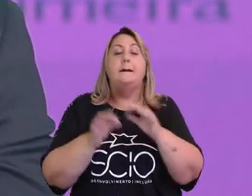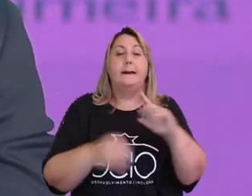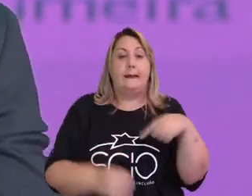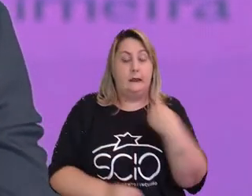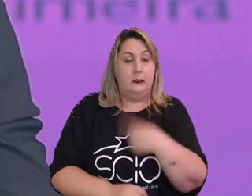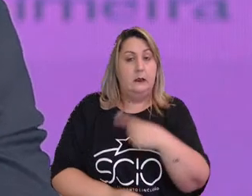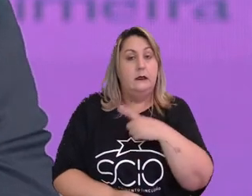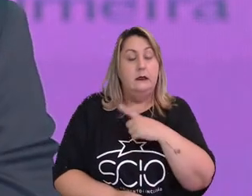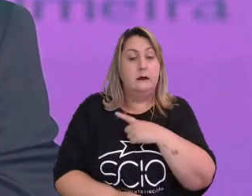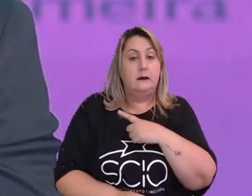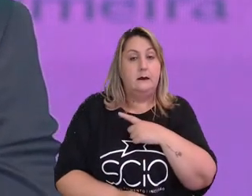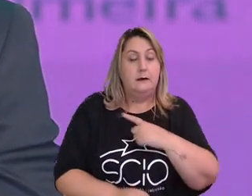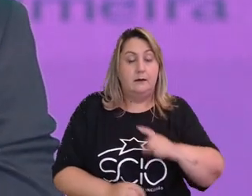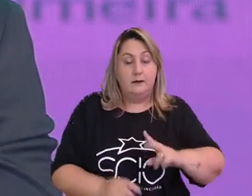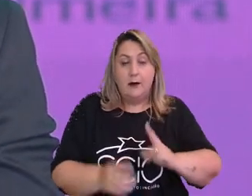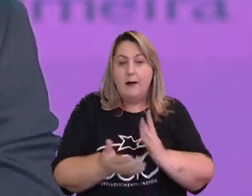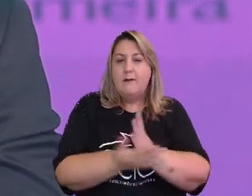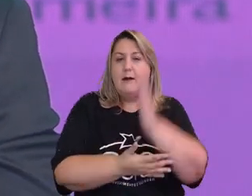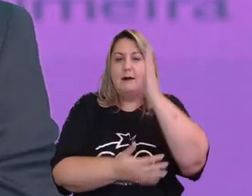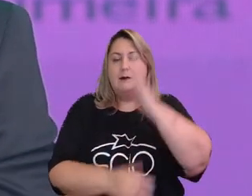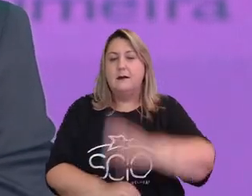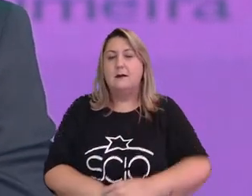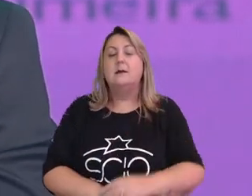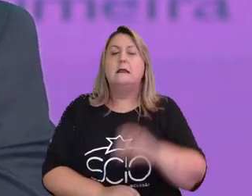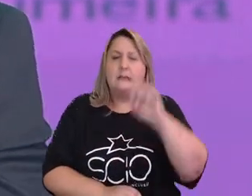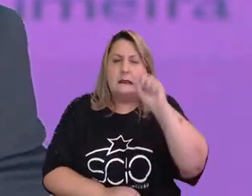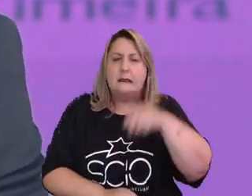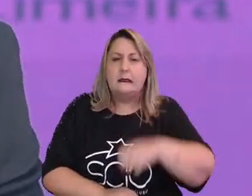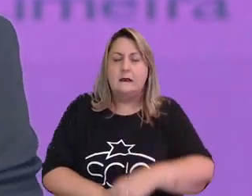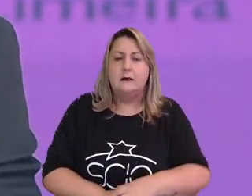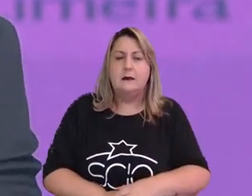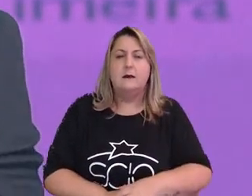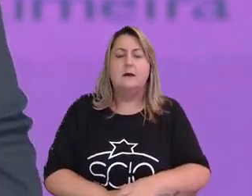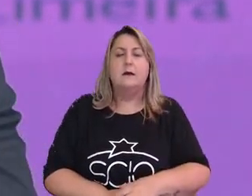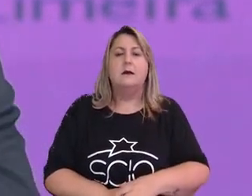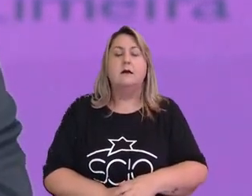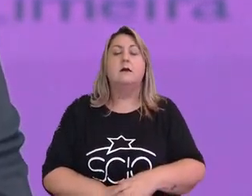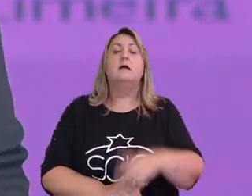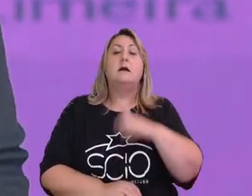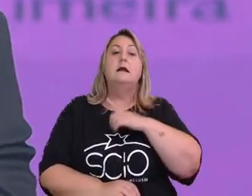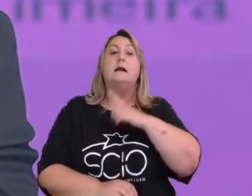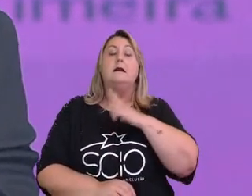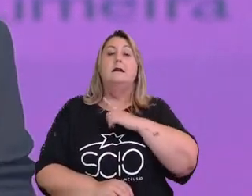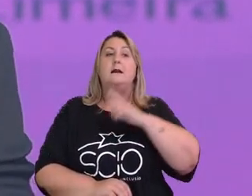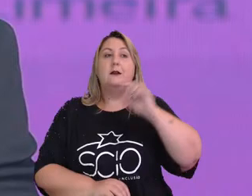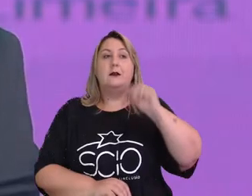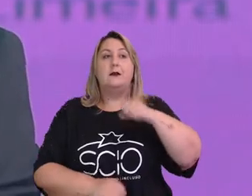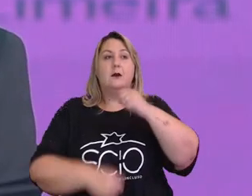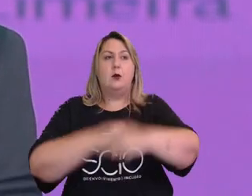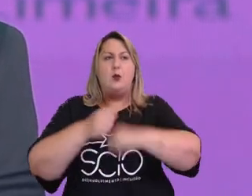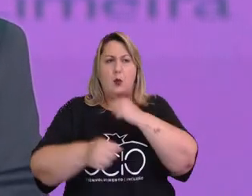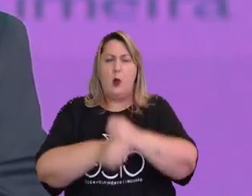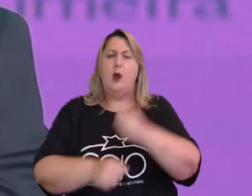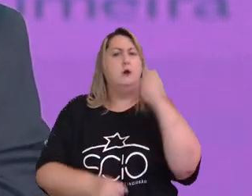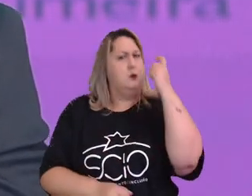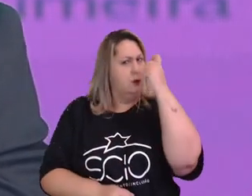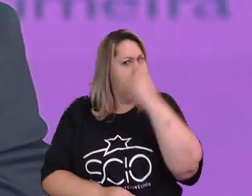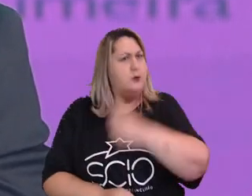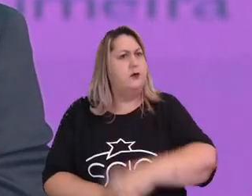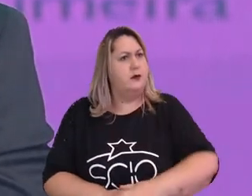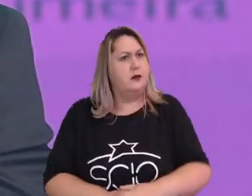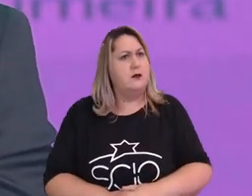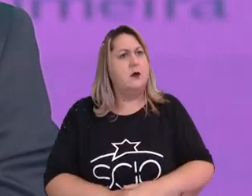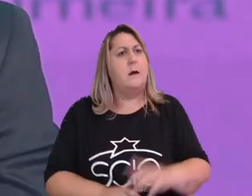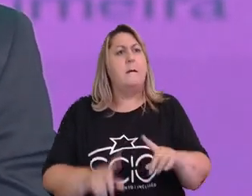estamos para reagir. E por isso, sim, foi e está sendo um ano difícil.